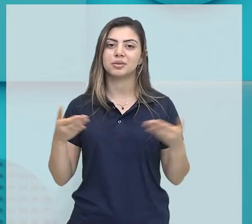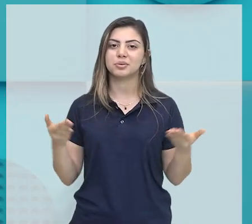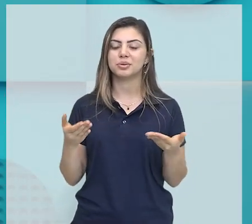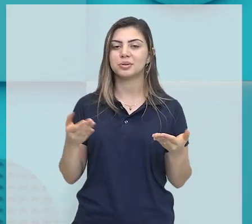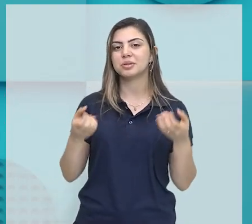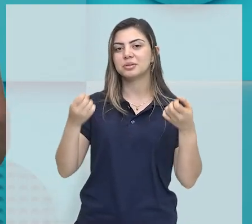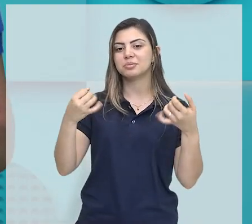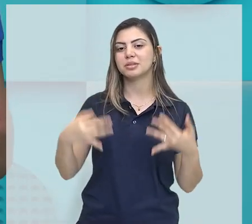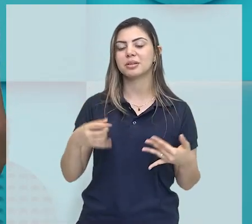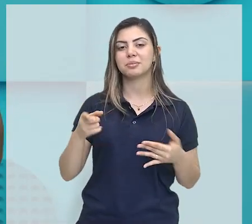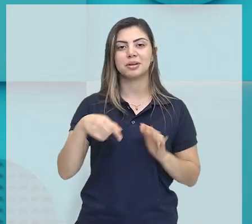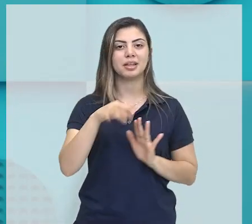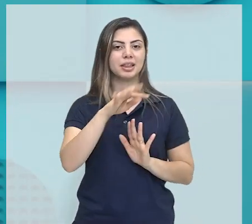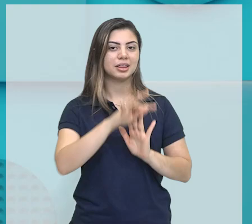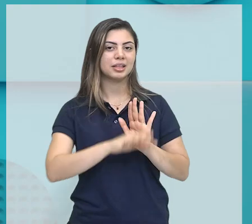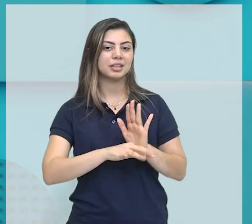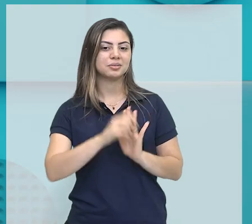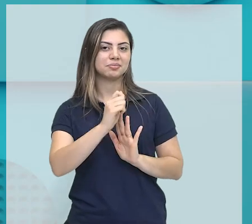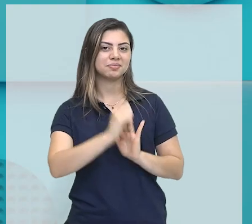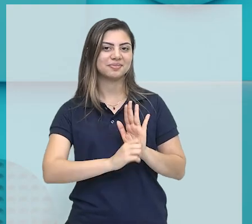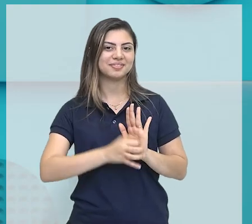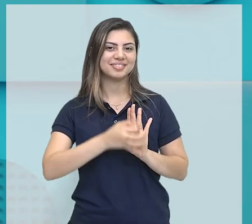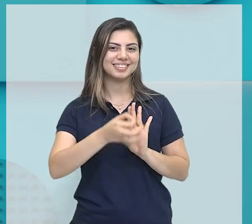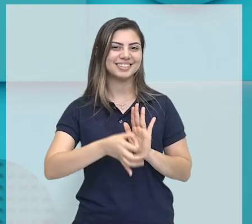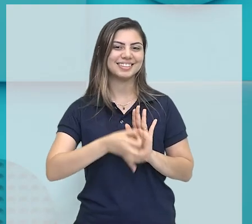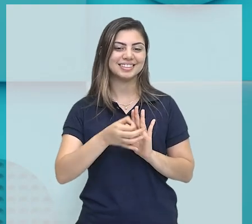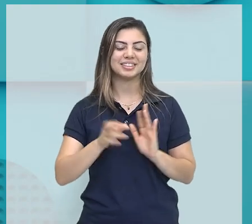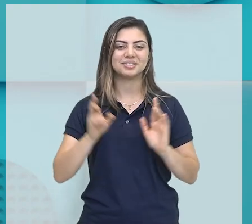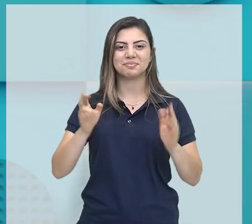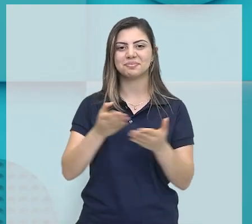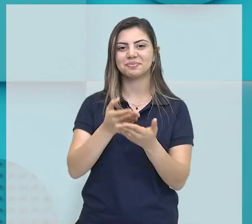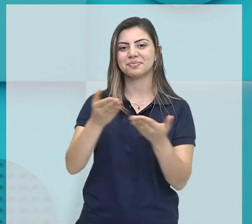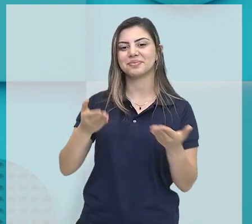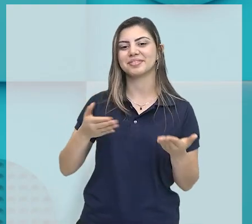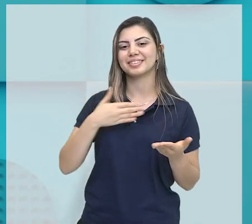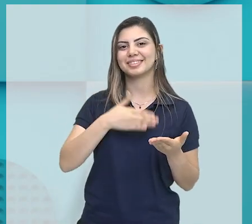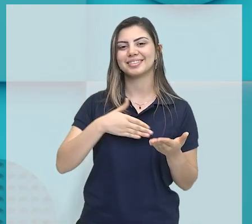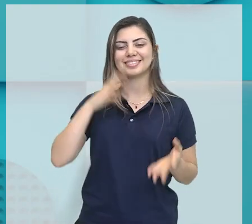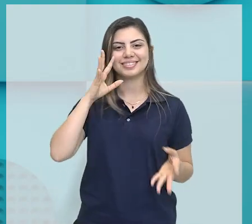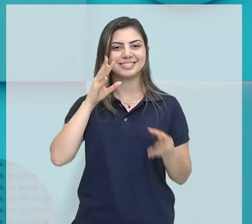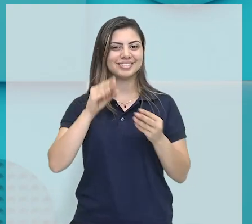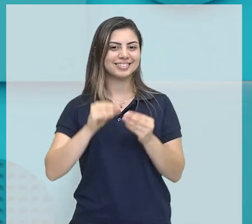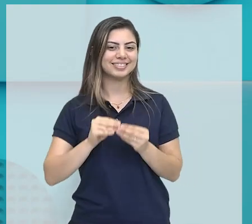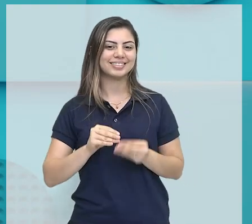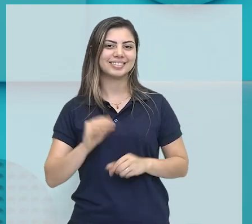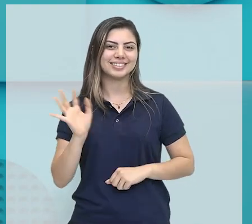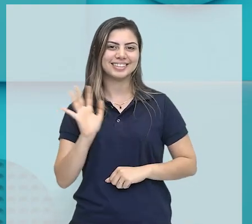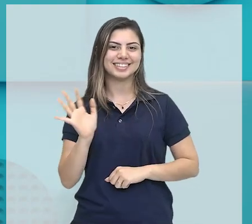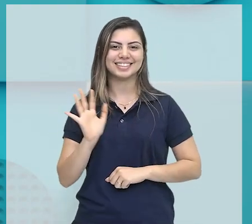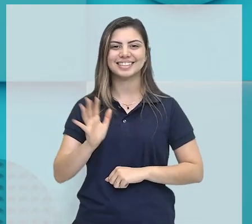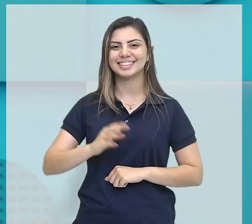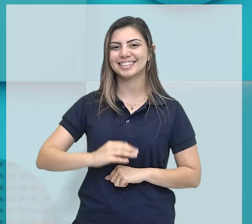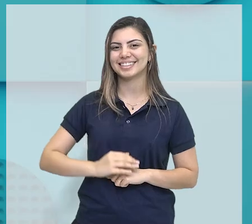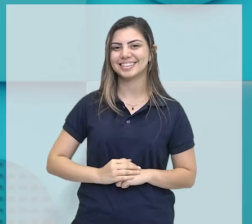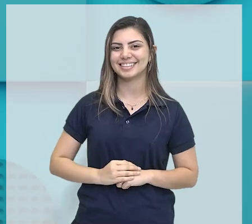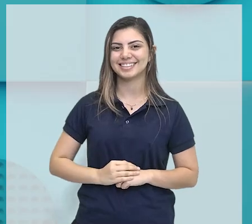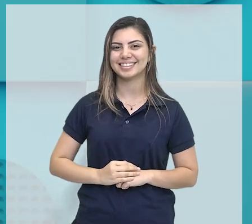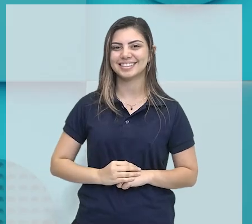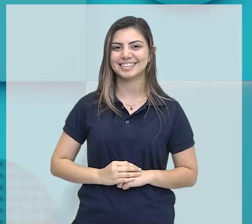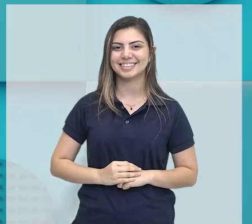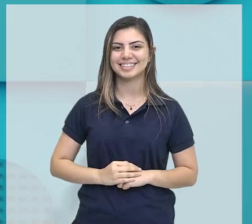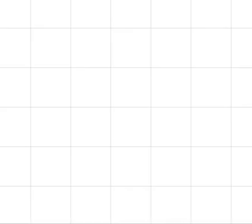sobre o texto dissertativo argumentativo. Espero que vocês tenham compreendido e até a próxima.